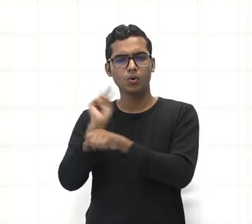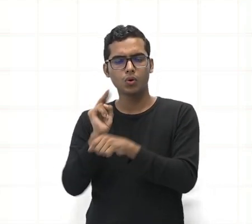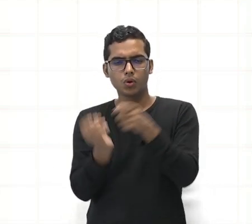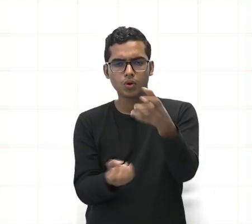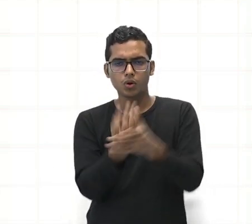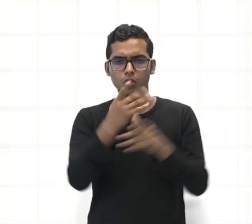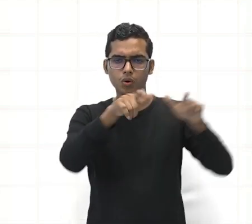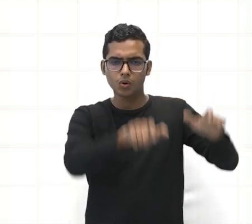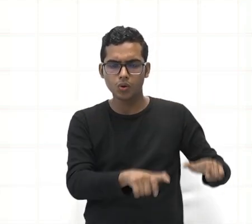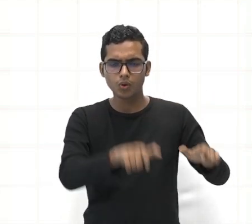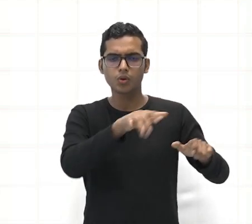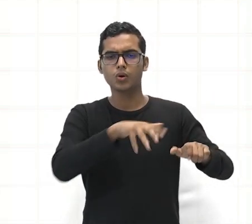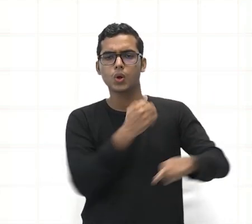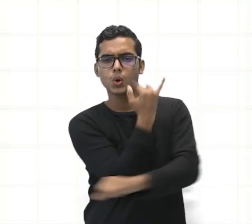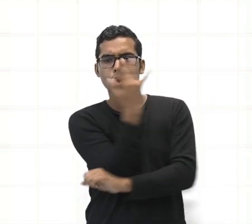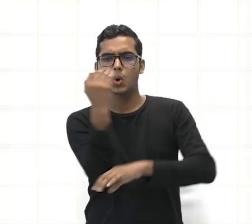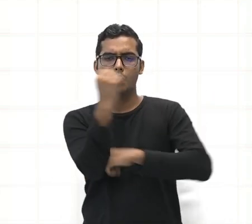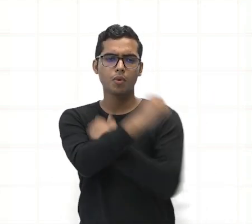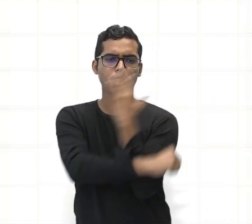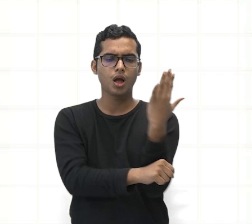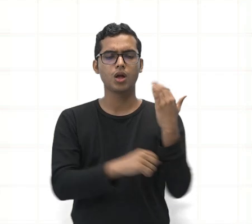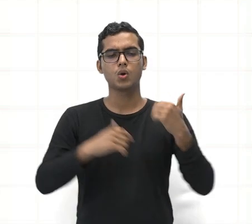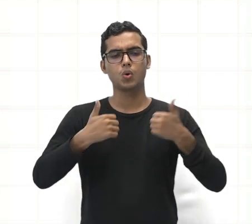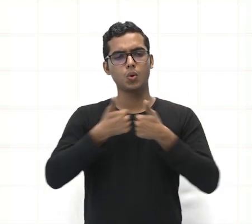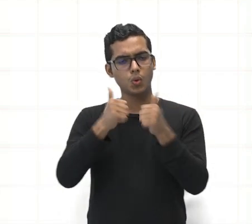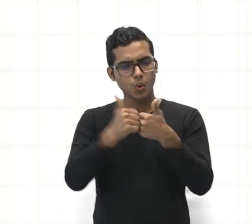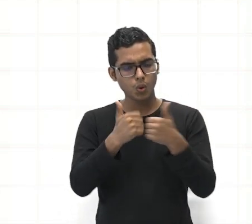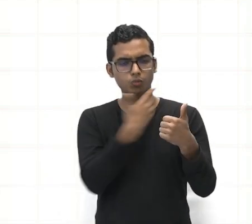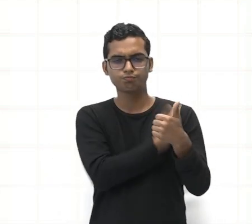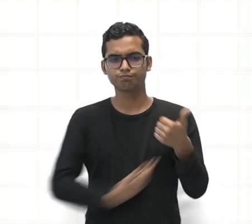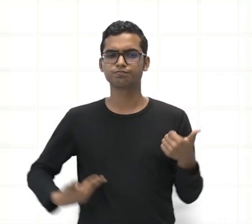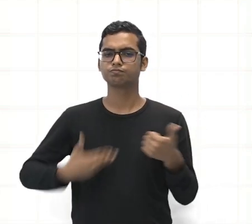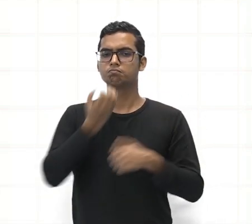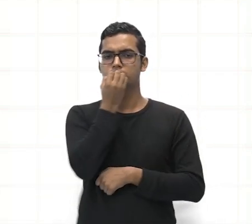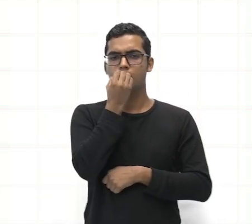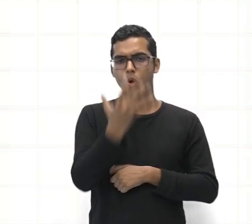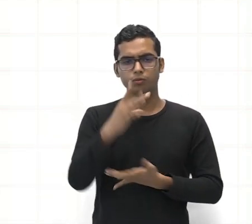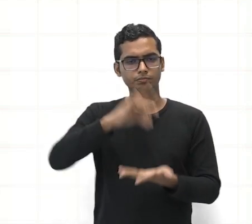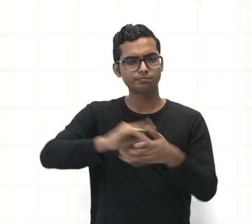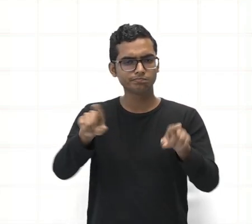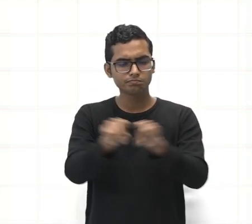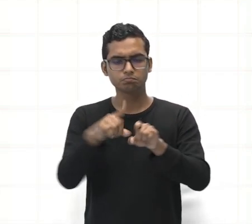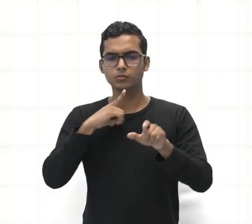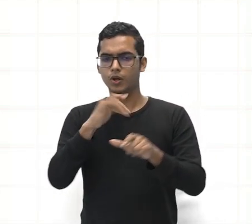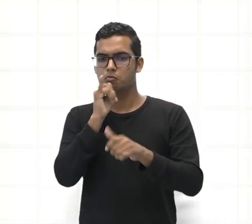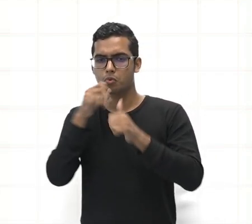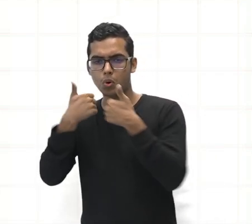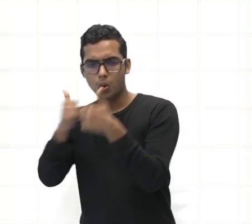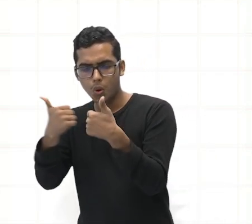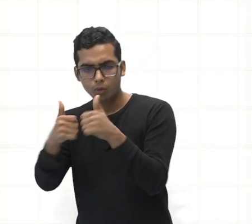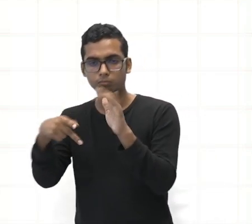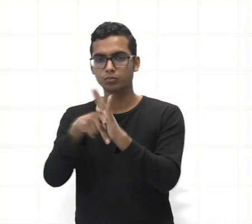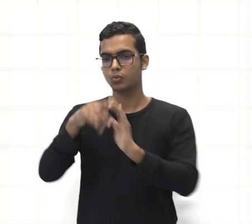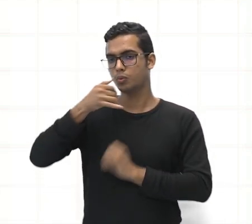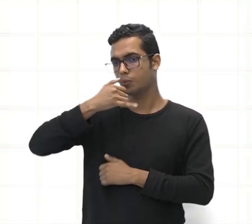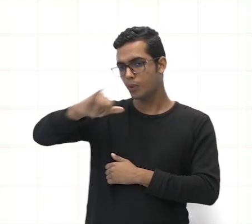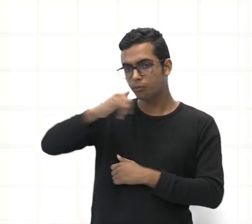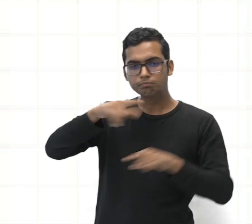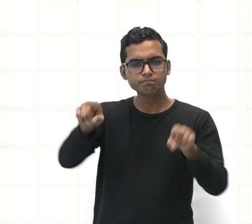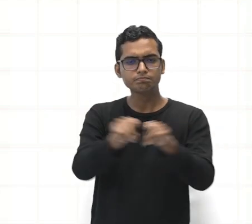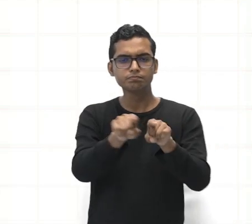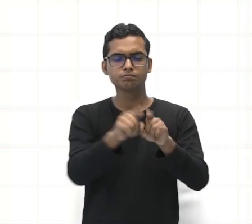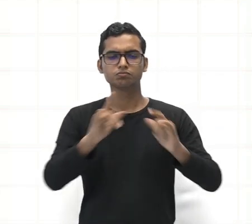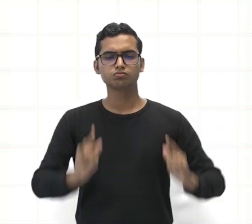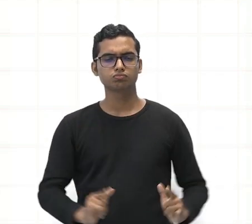espaços verdes, como os parques, um transporte público mais eficiente, como os ônibus elétricos, edifícios